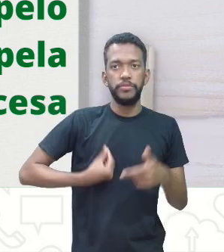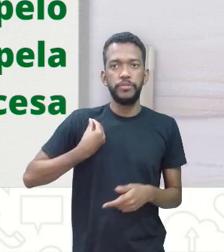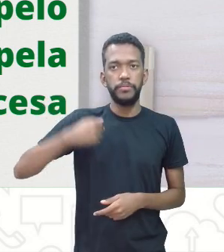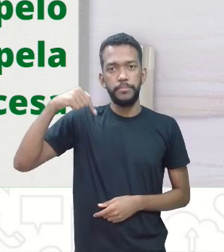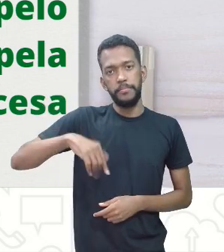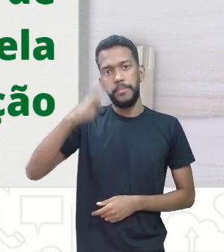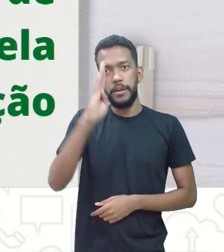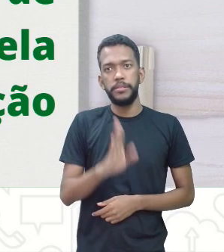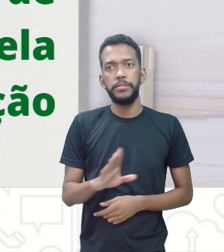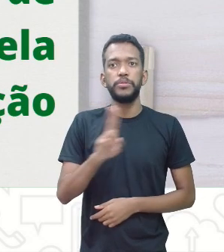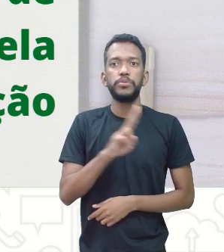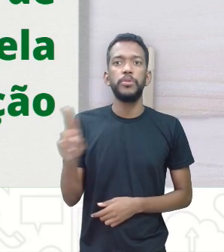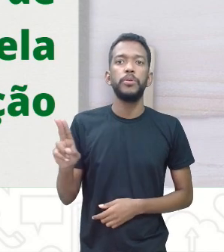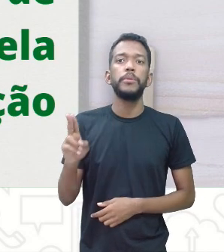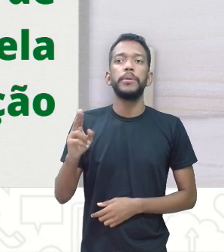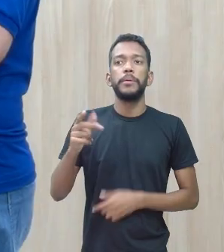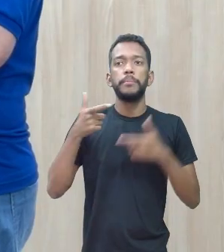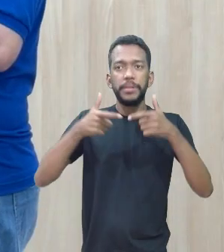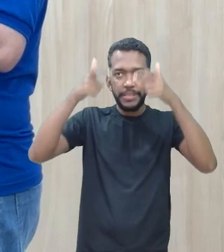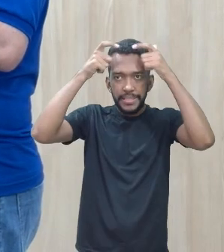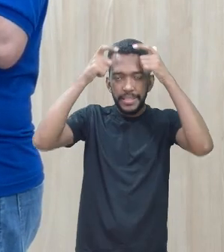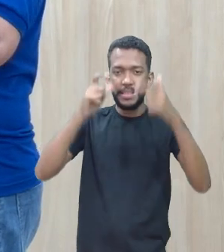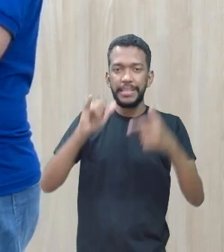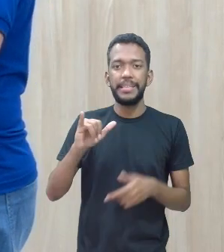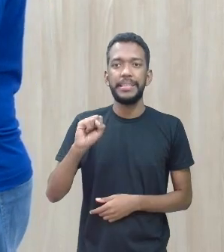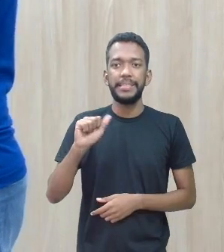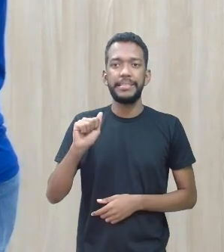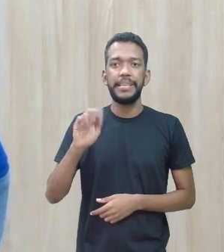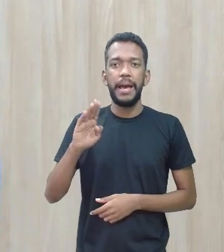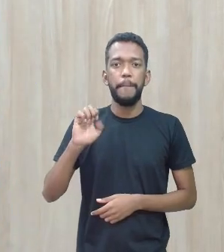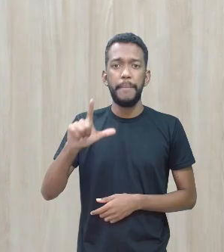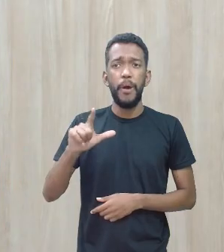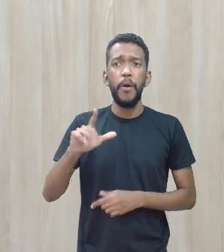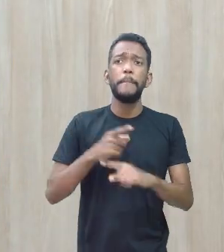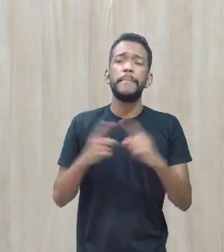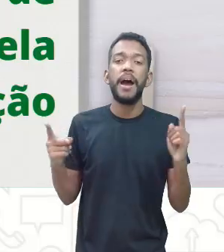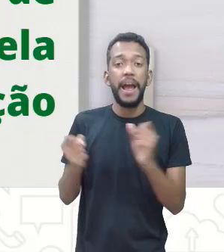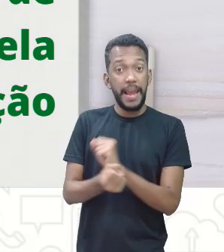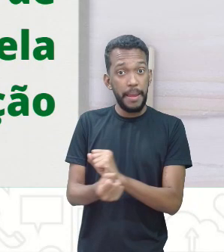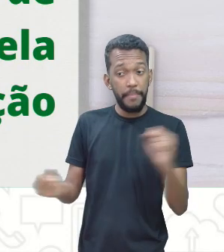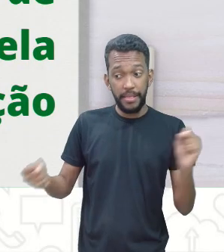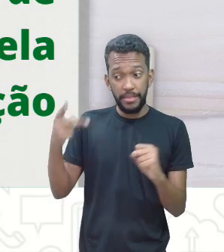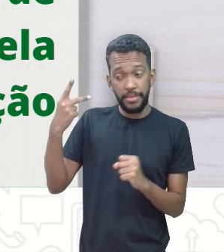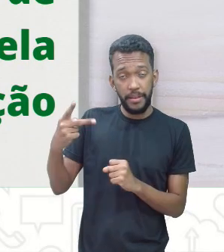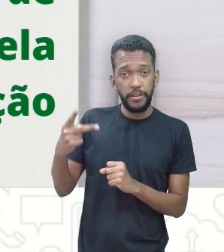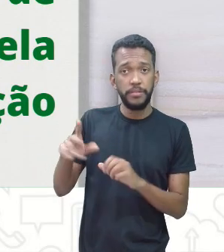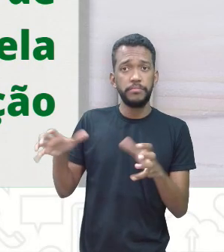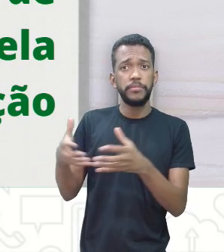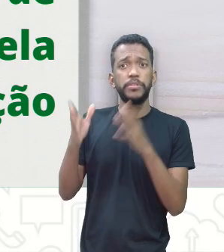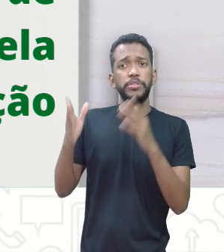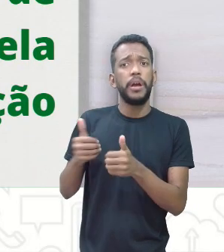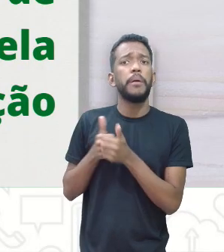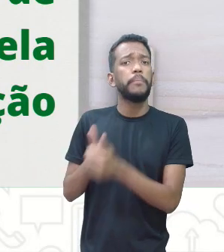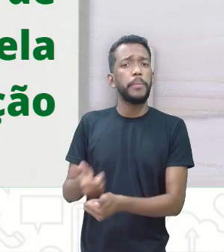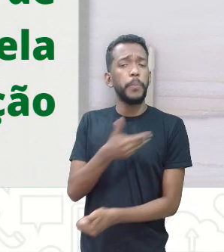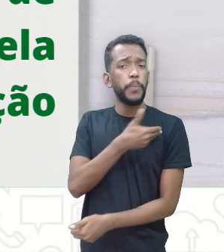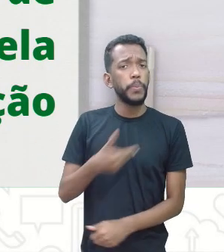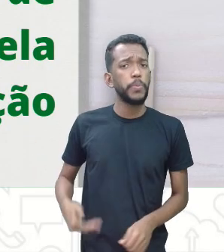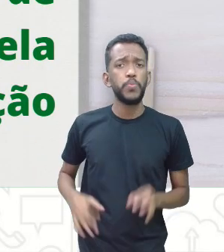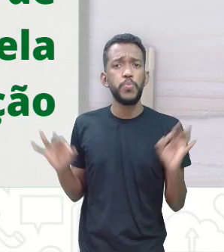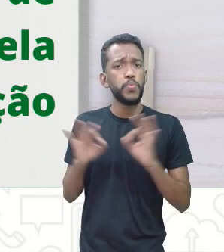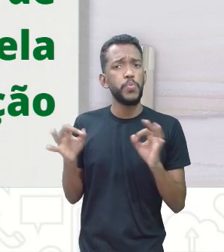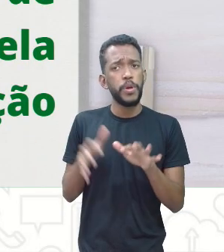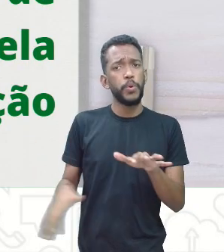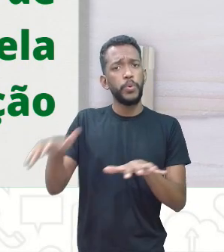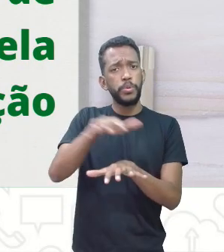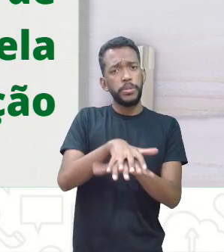a princesa Isabel. Só que tem um detalhe, a libertação dos escravos não foi acompanhada de políticas públicas de